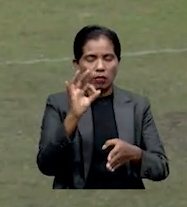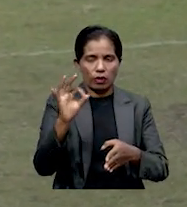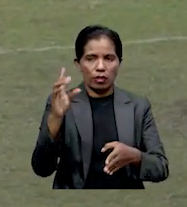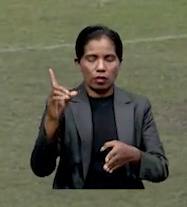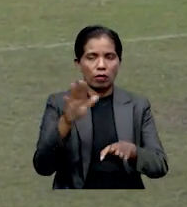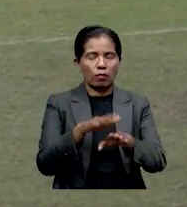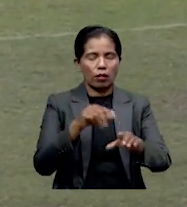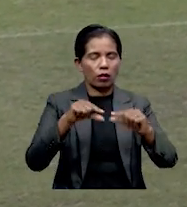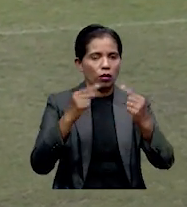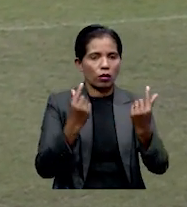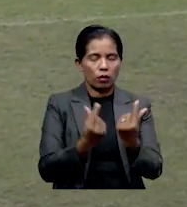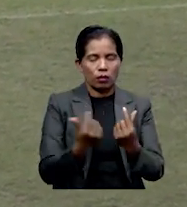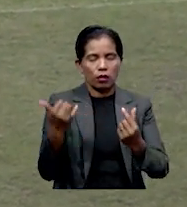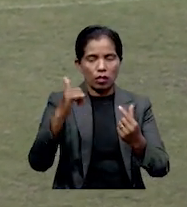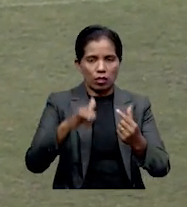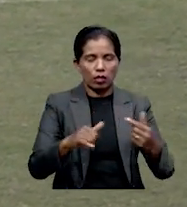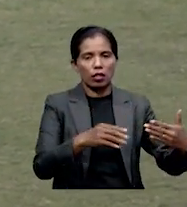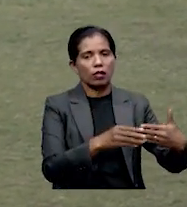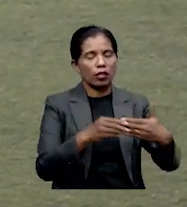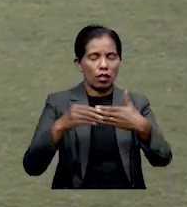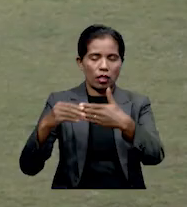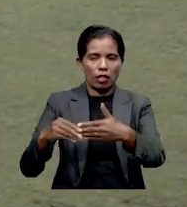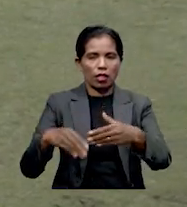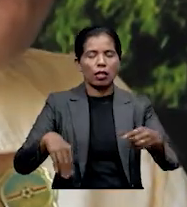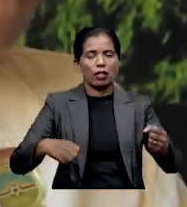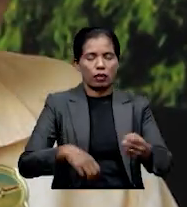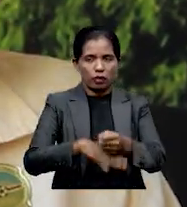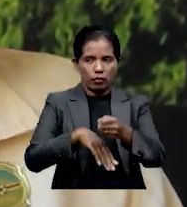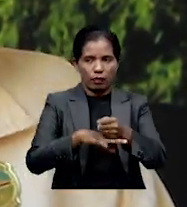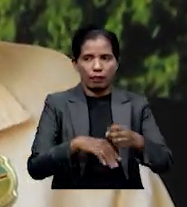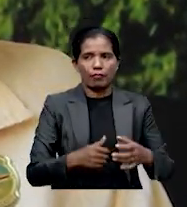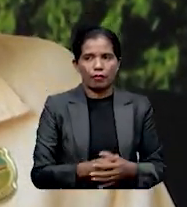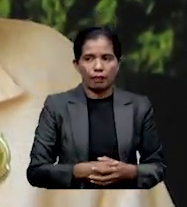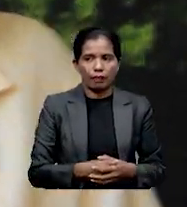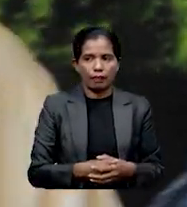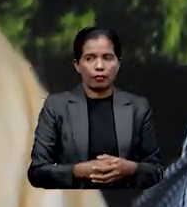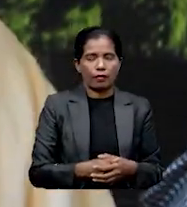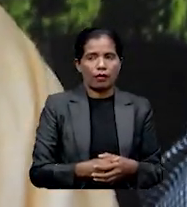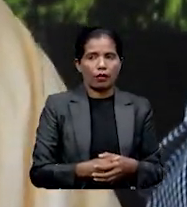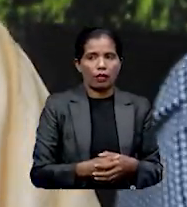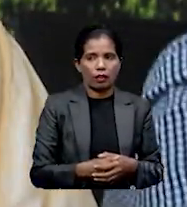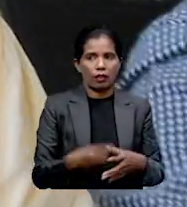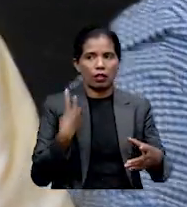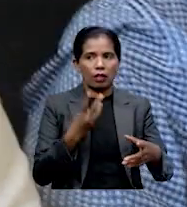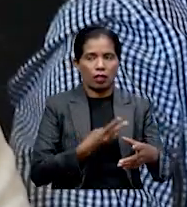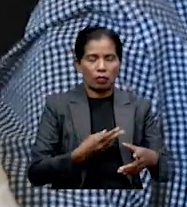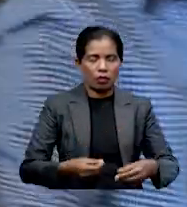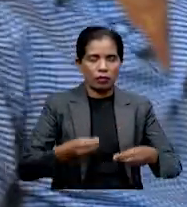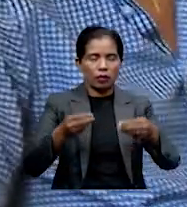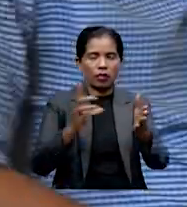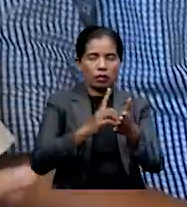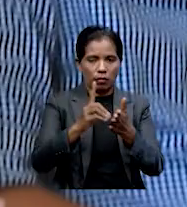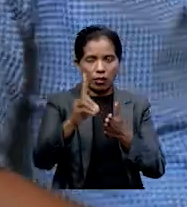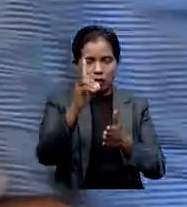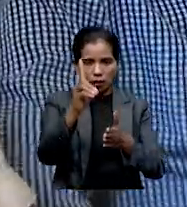bolo clube sira onde organiza a Liga. Sim, ira ne, solução e cuslima ne. Ame fotan semana ida,